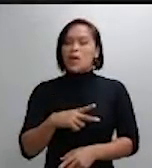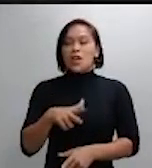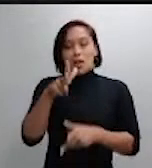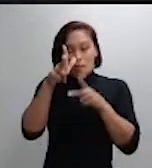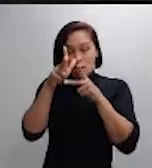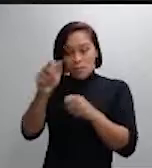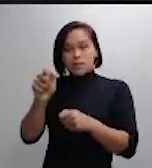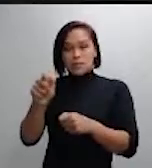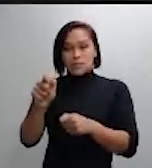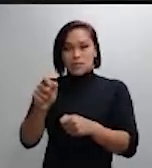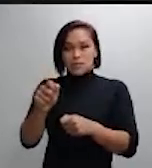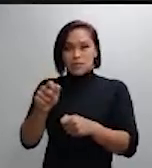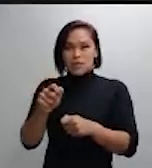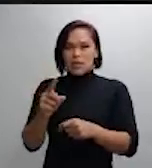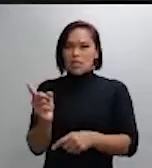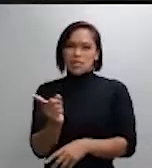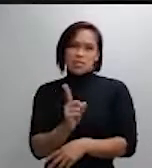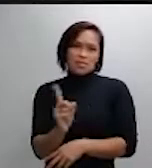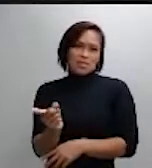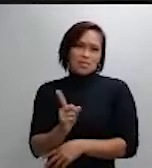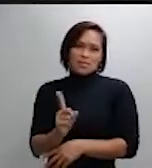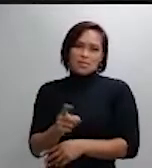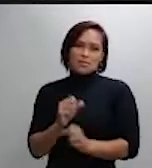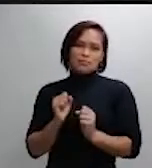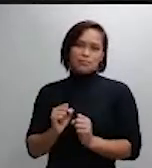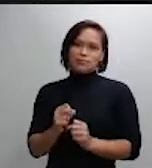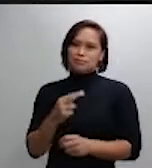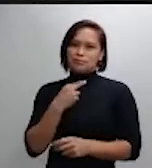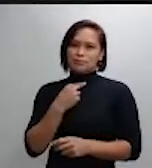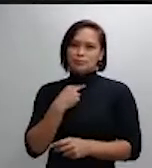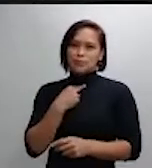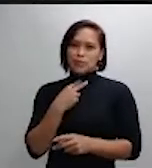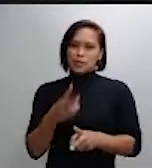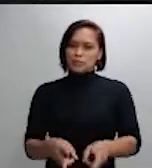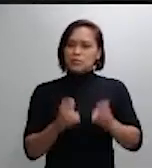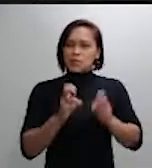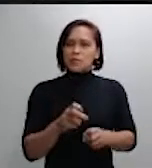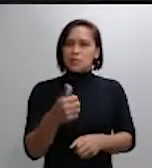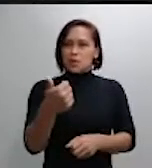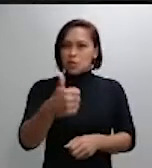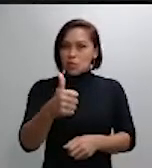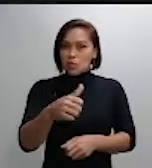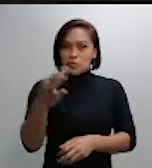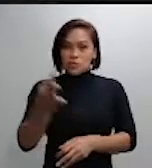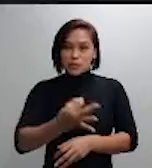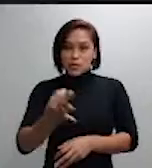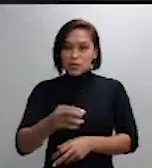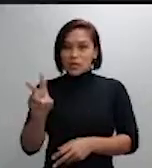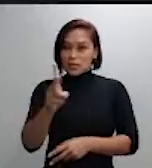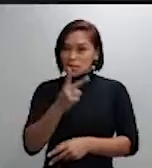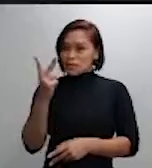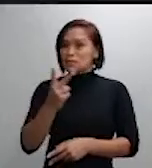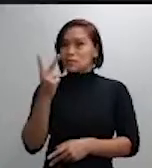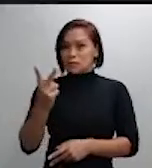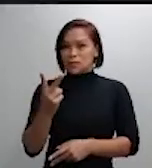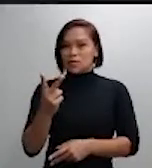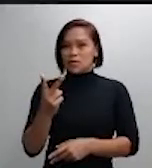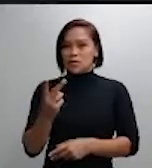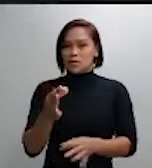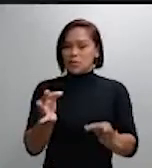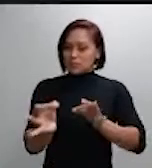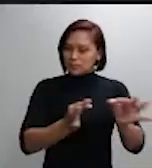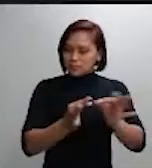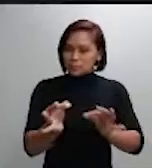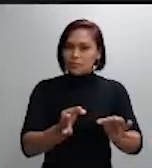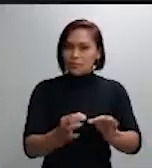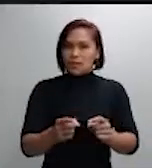demanda, não quer a União que o advogado perceba sequer 1% do valor pleiteado. Então, eu sei